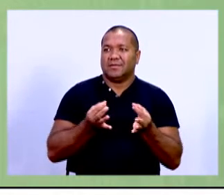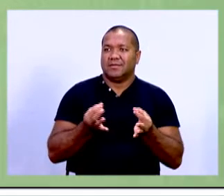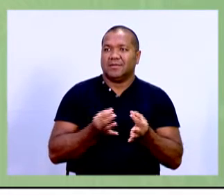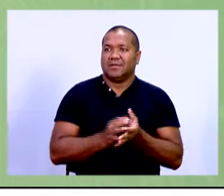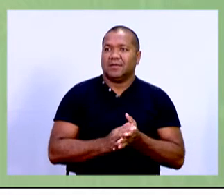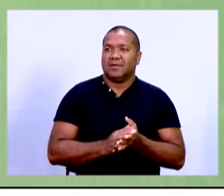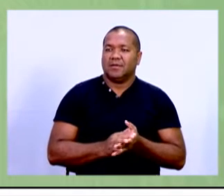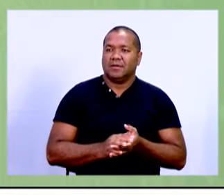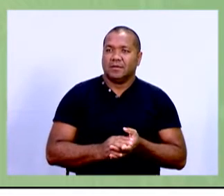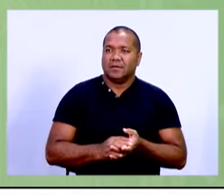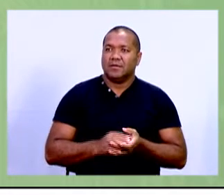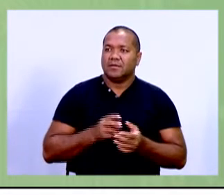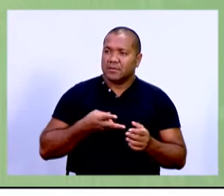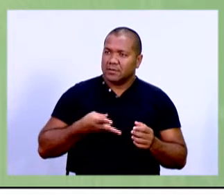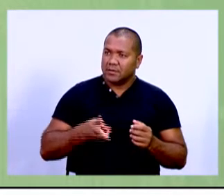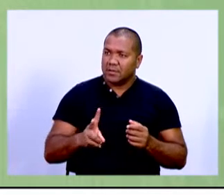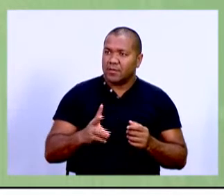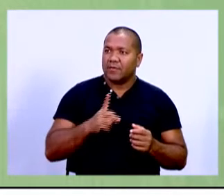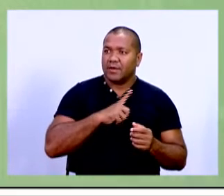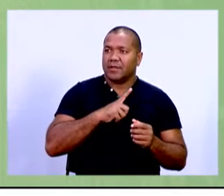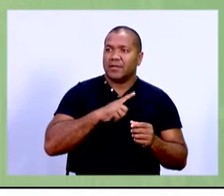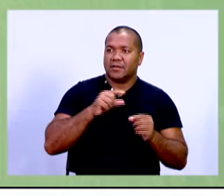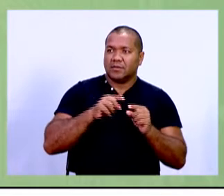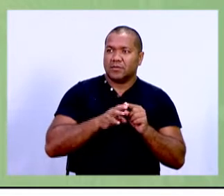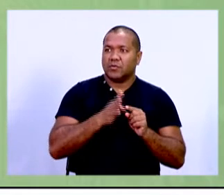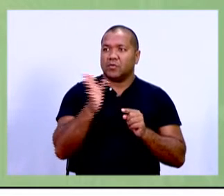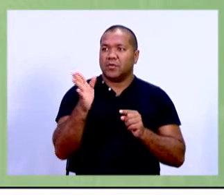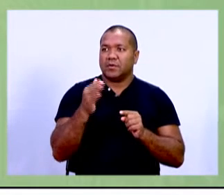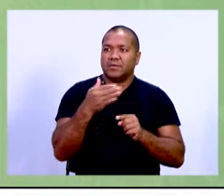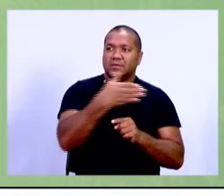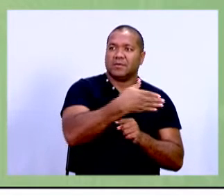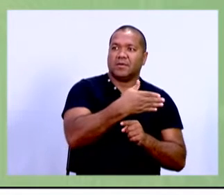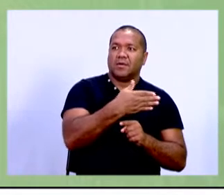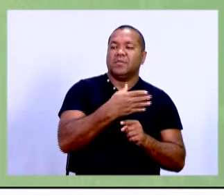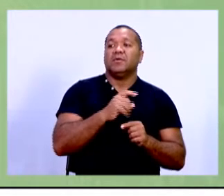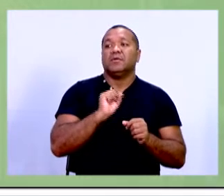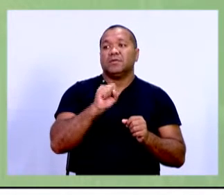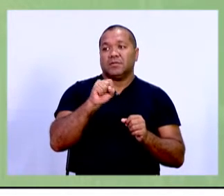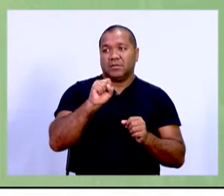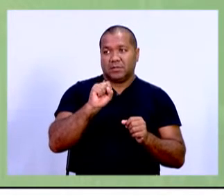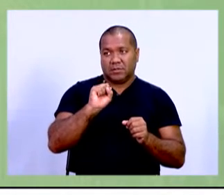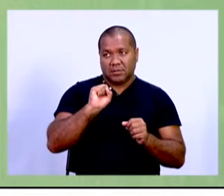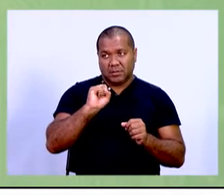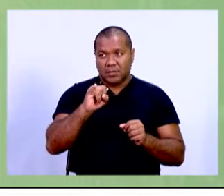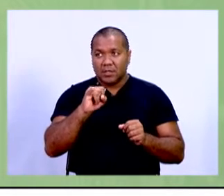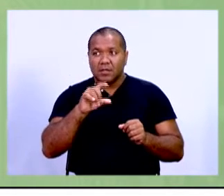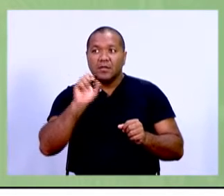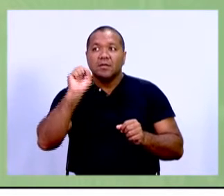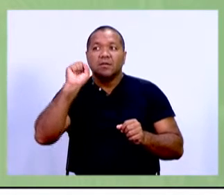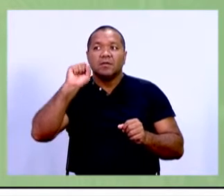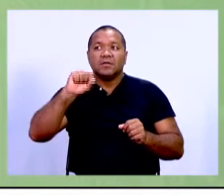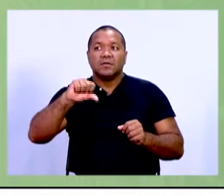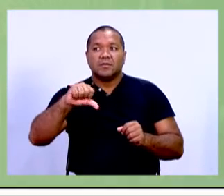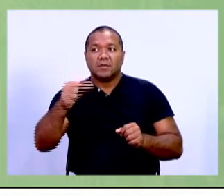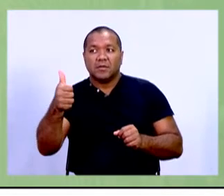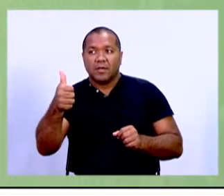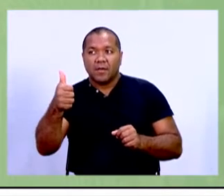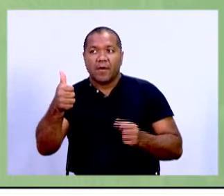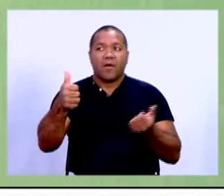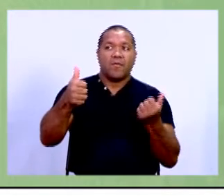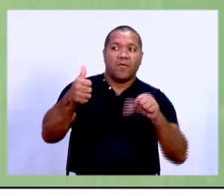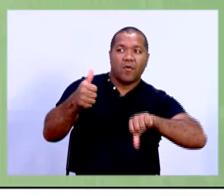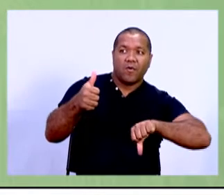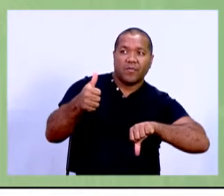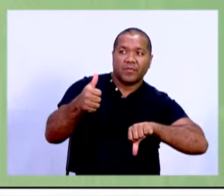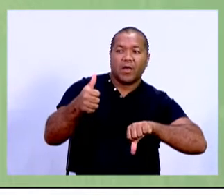atividades, certo? Sempre ele vai ter isso aí. Se existir resultado, faz uma coisa. Se não, ele abre o chamado. E sempre